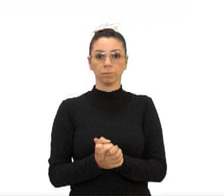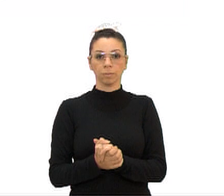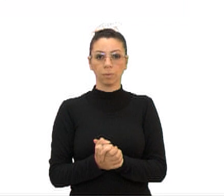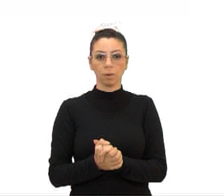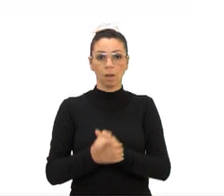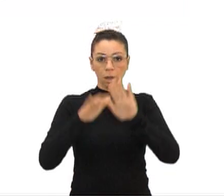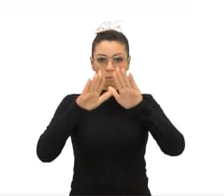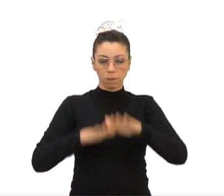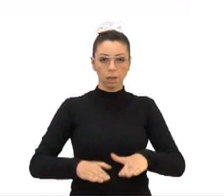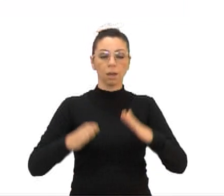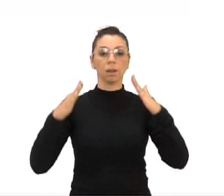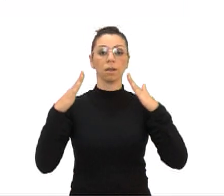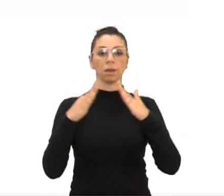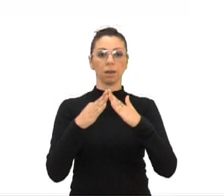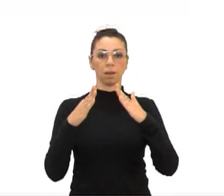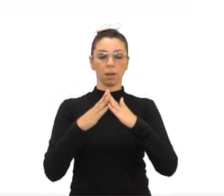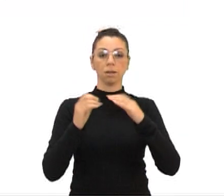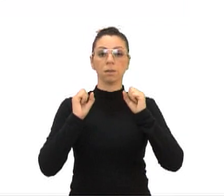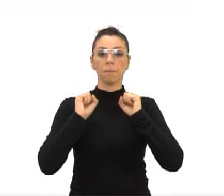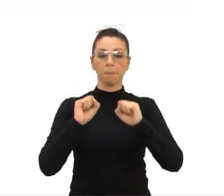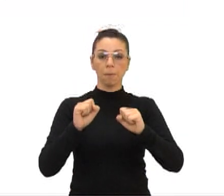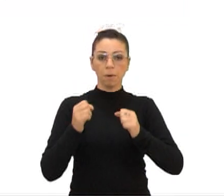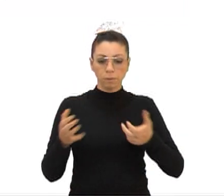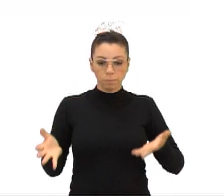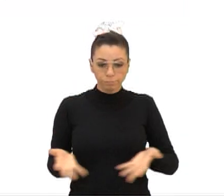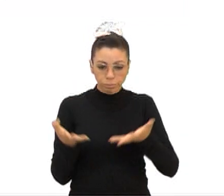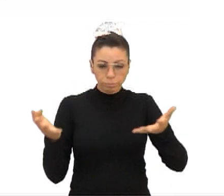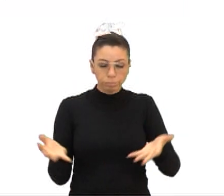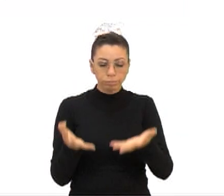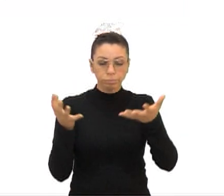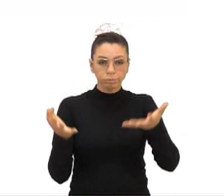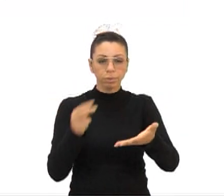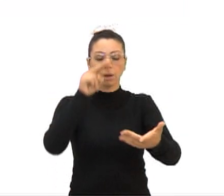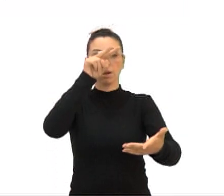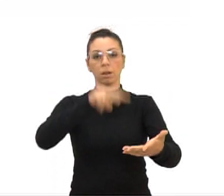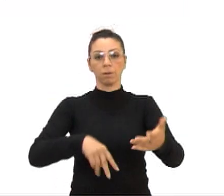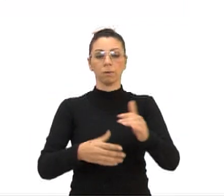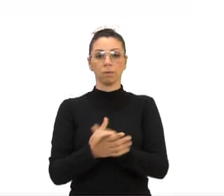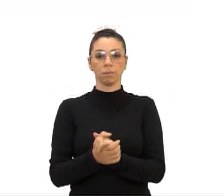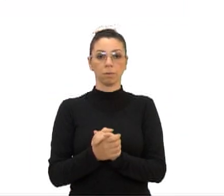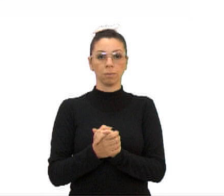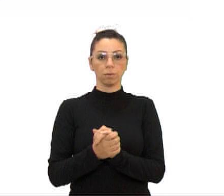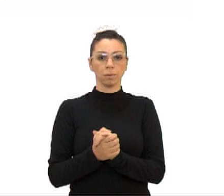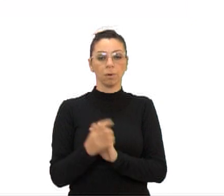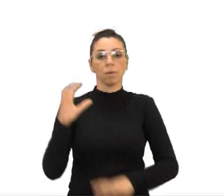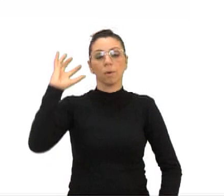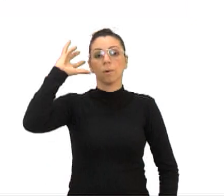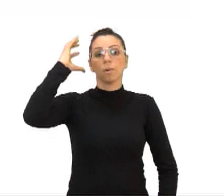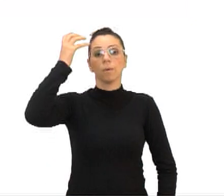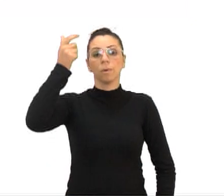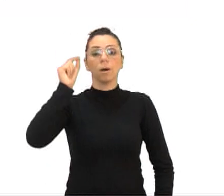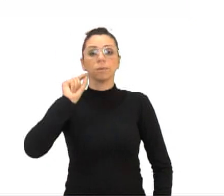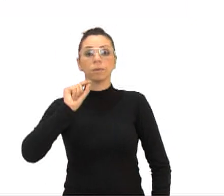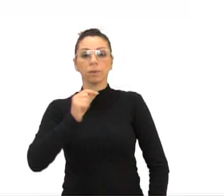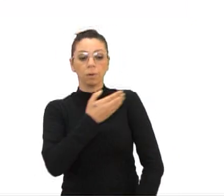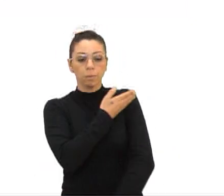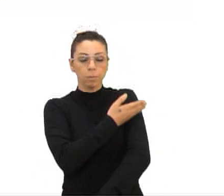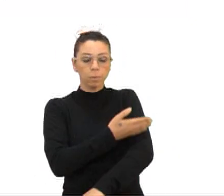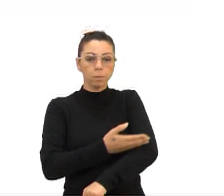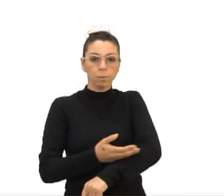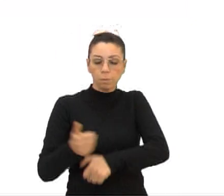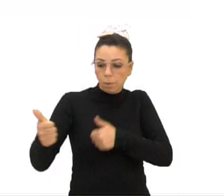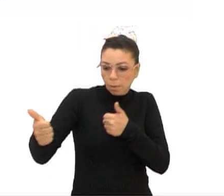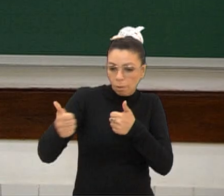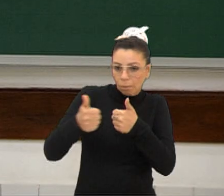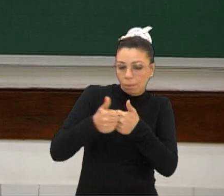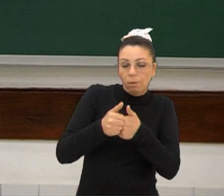leitura, afirmam especialistas. Hábito é excelente oportunidade para aproximar pais e